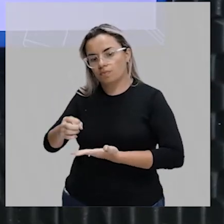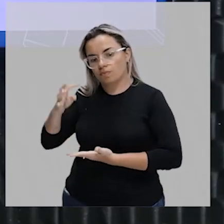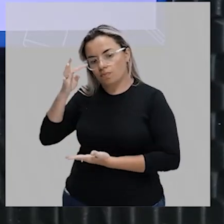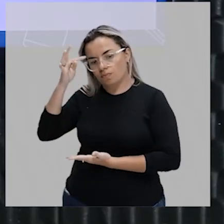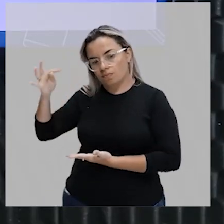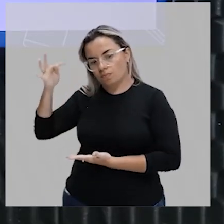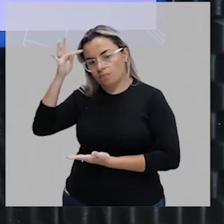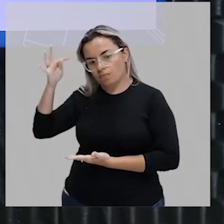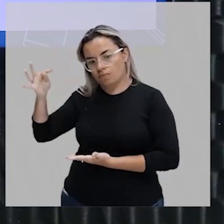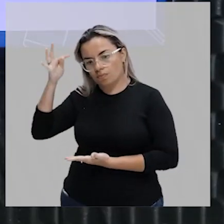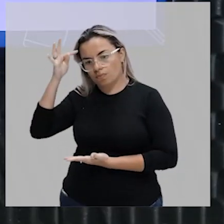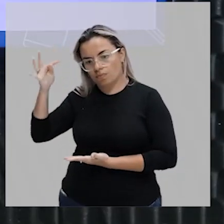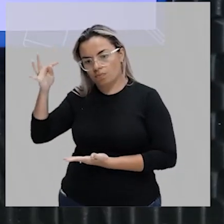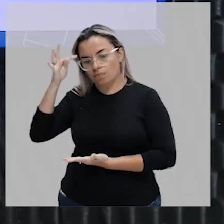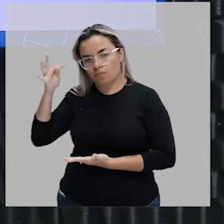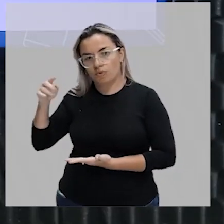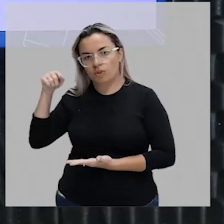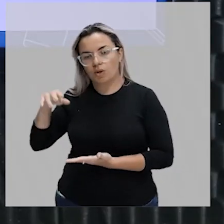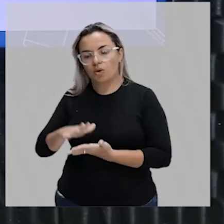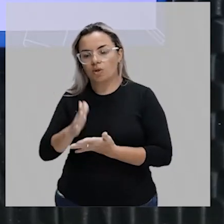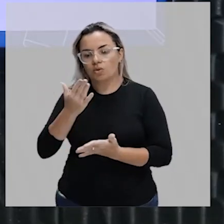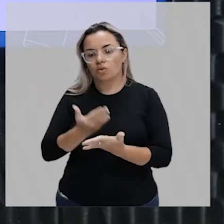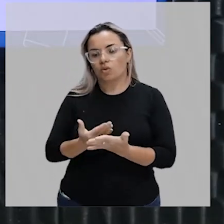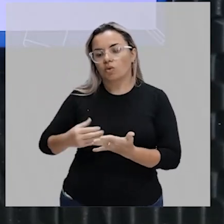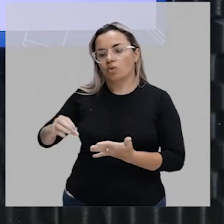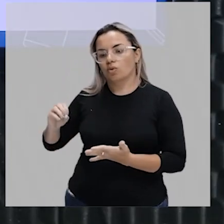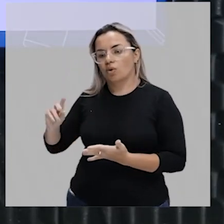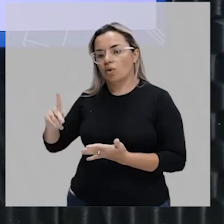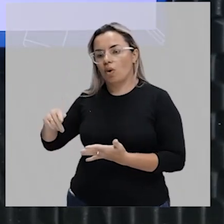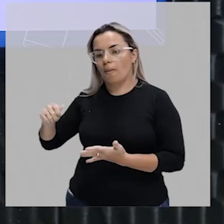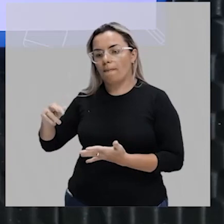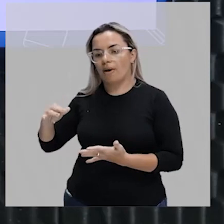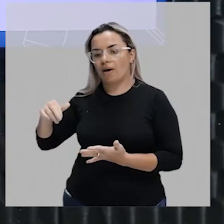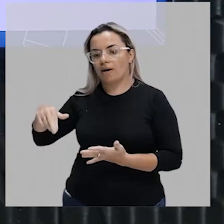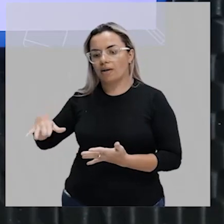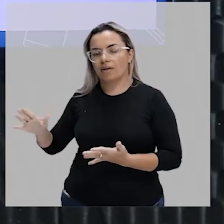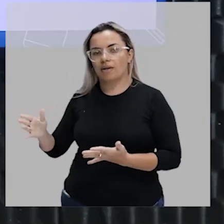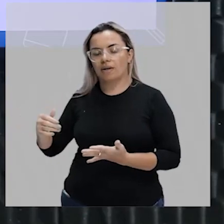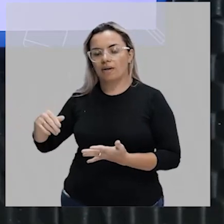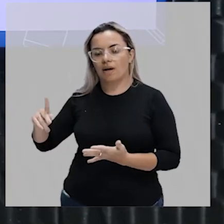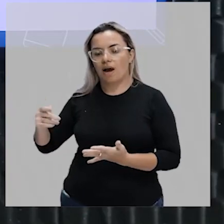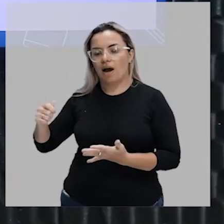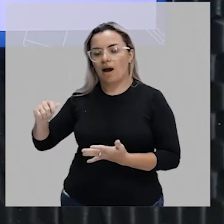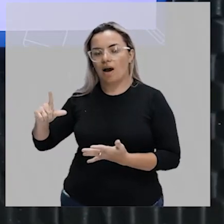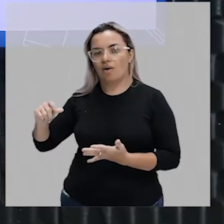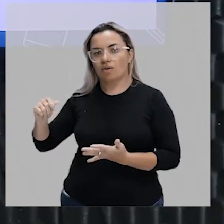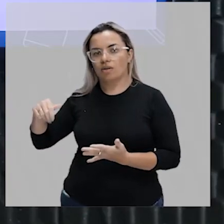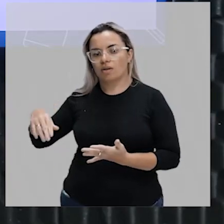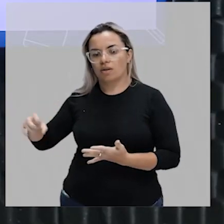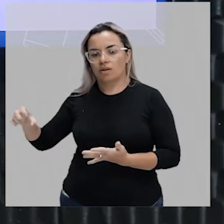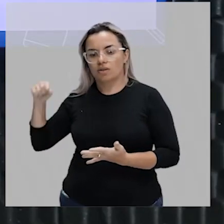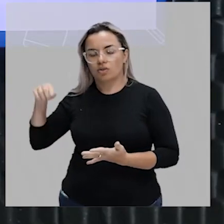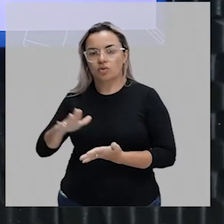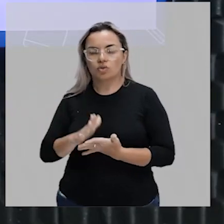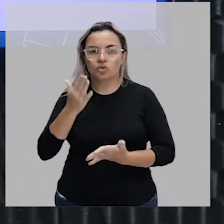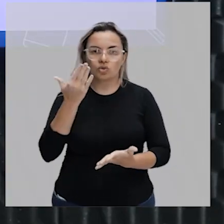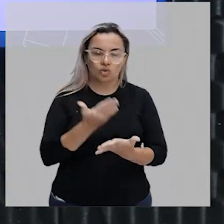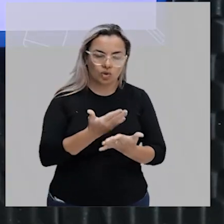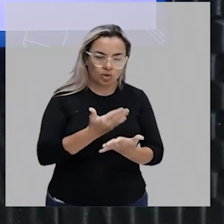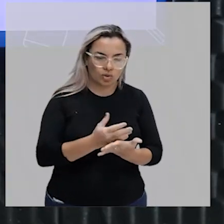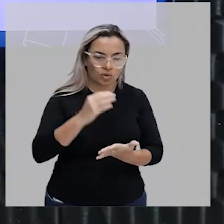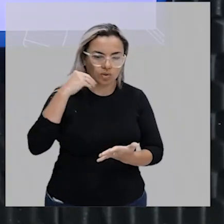de Oparin-Haldane, o Stanley Miller, tá? E o Harold Urey,